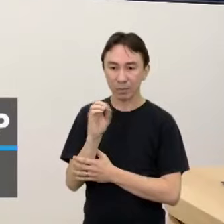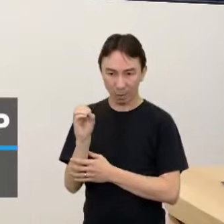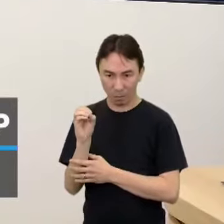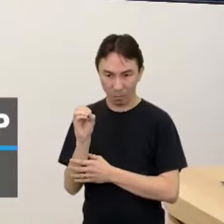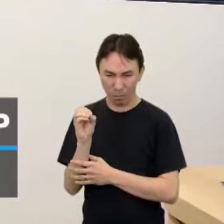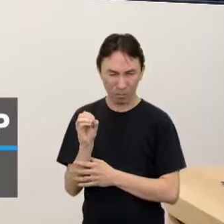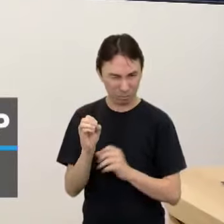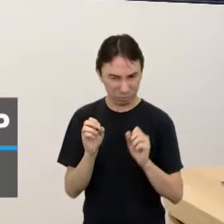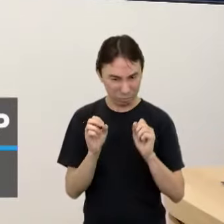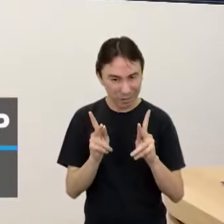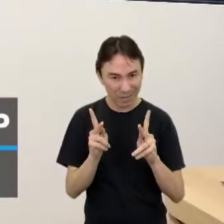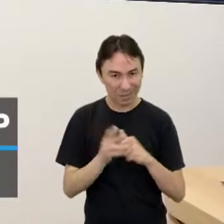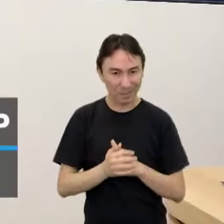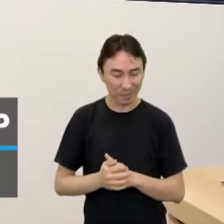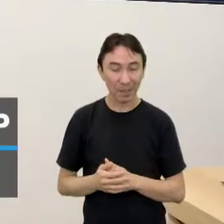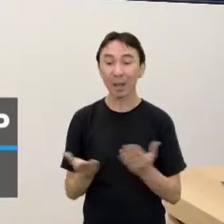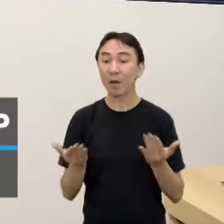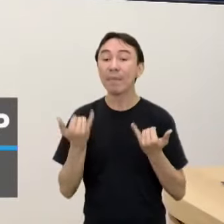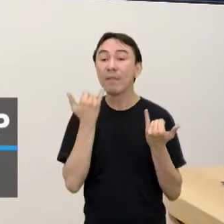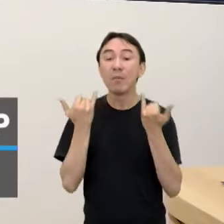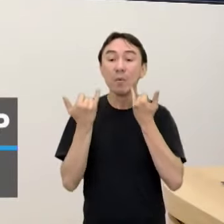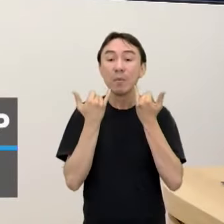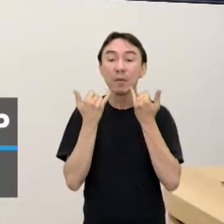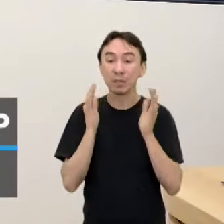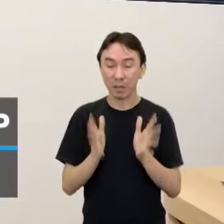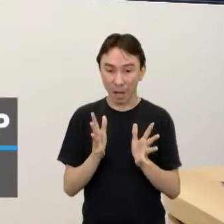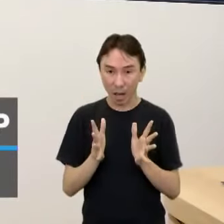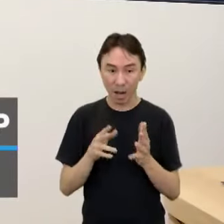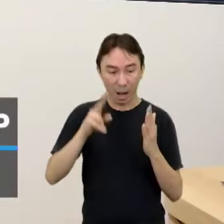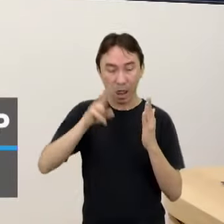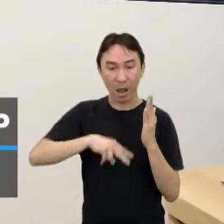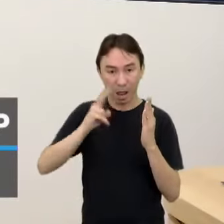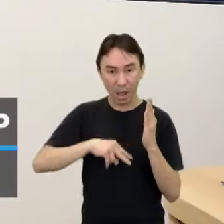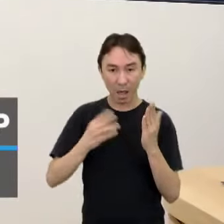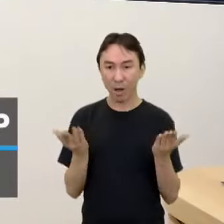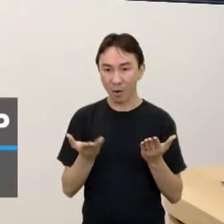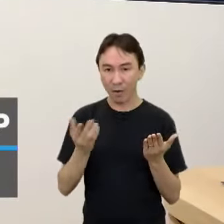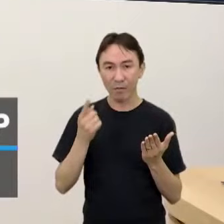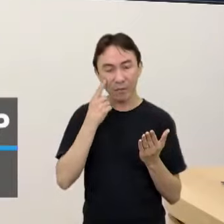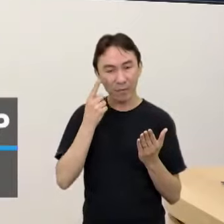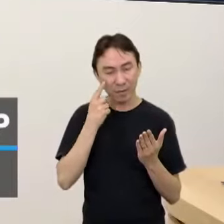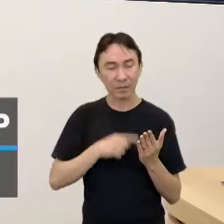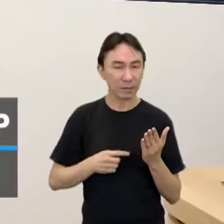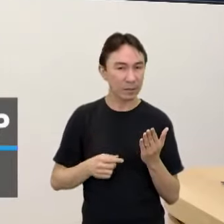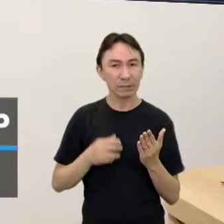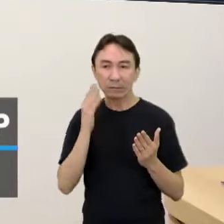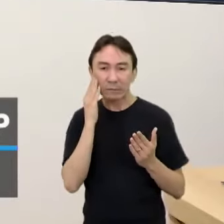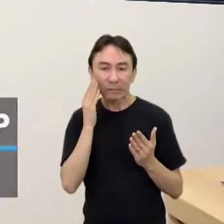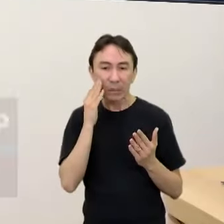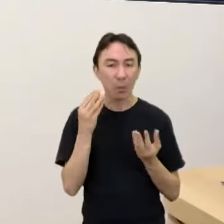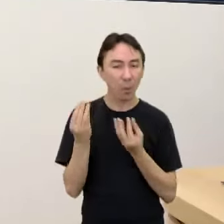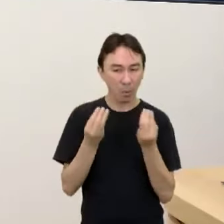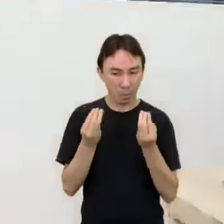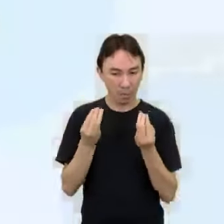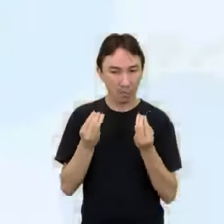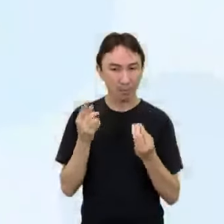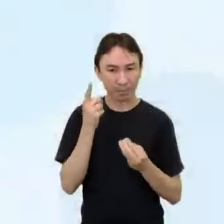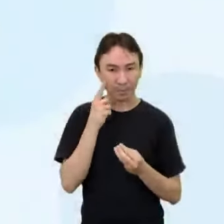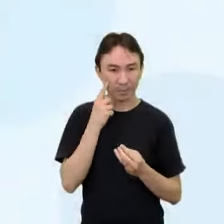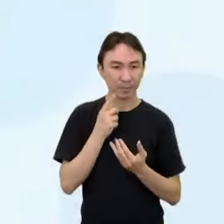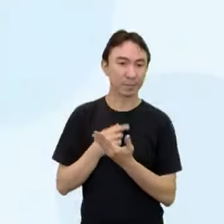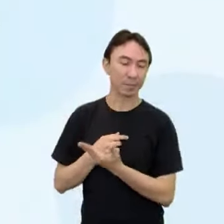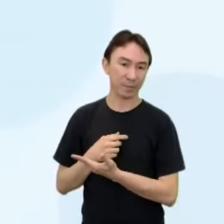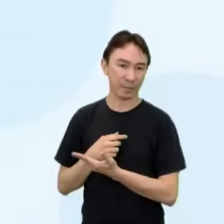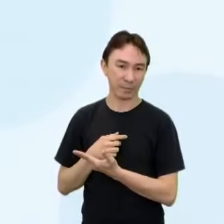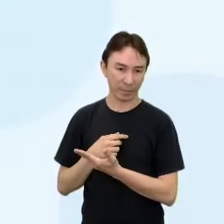frente para agora usar essas informações que a gente leu e tentar entender esse texto um pouco melhor. Então ali, ó. Read